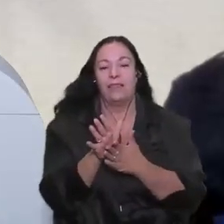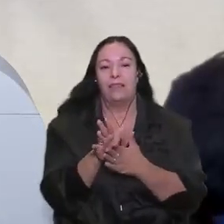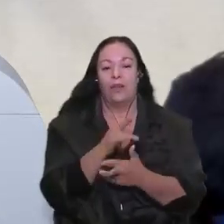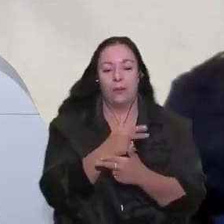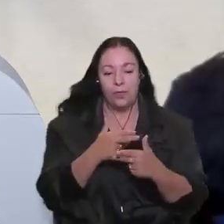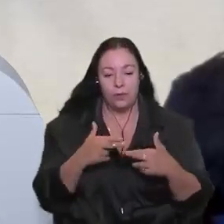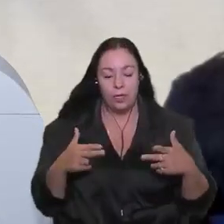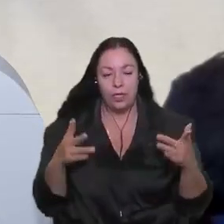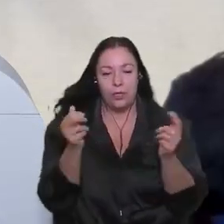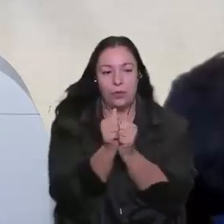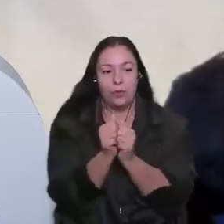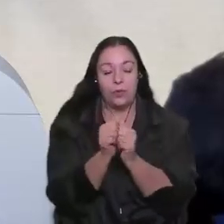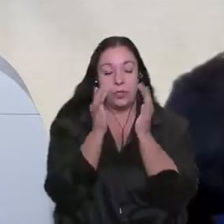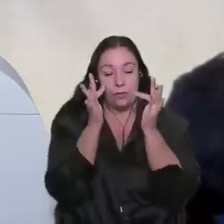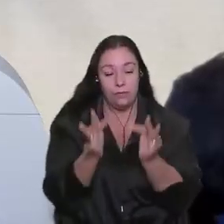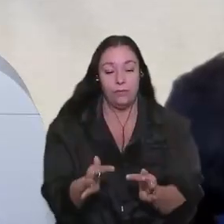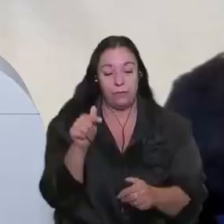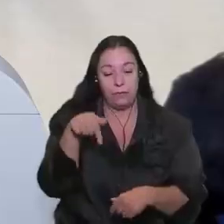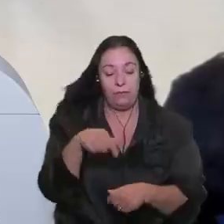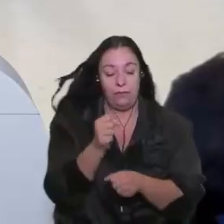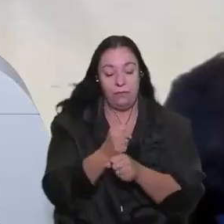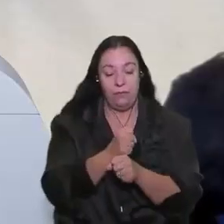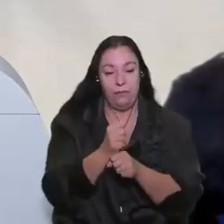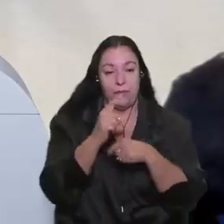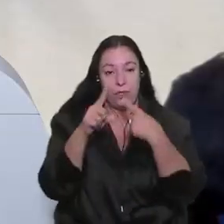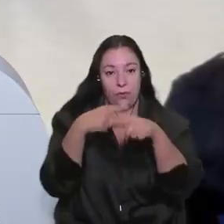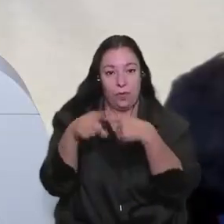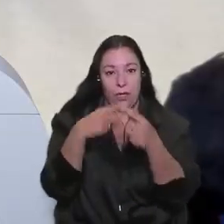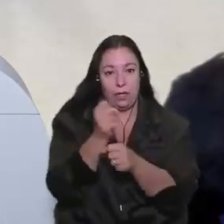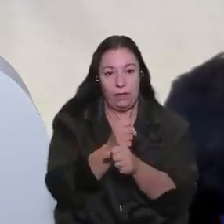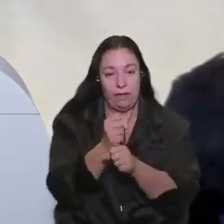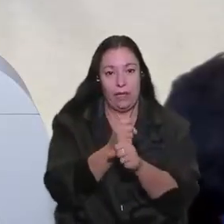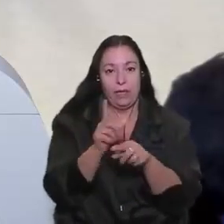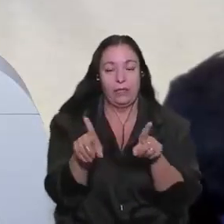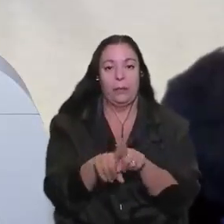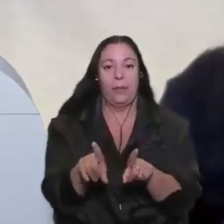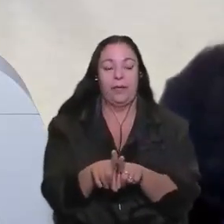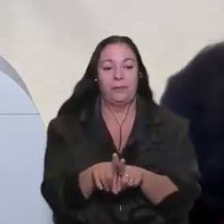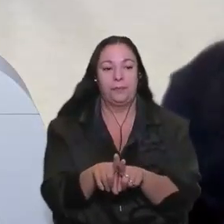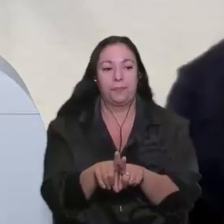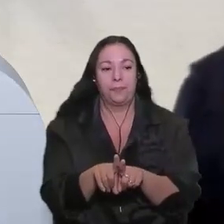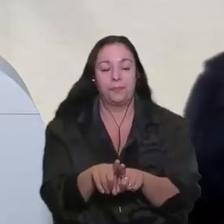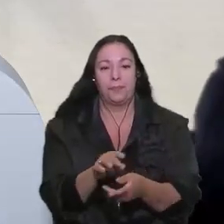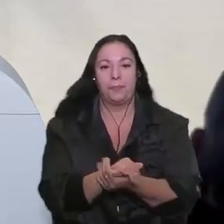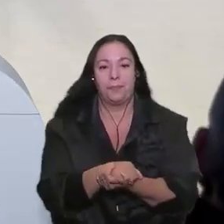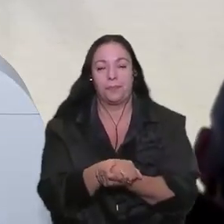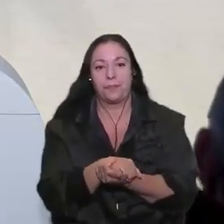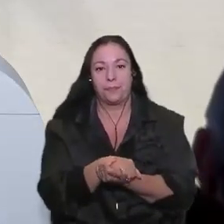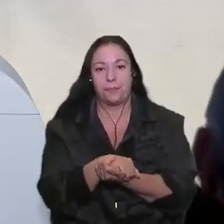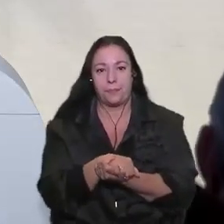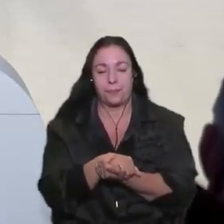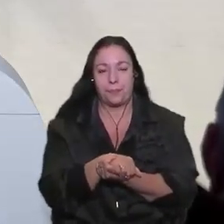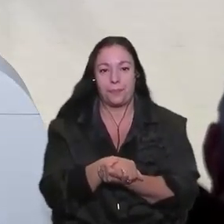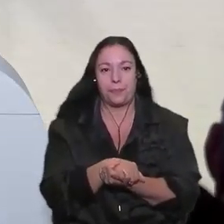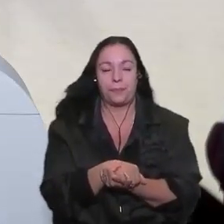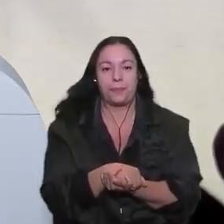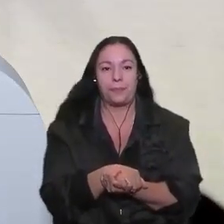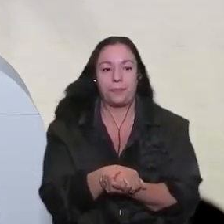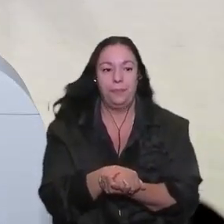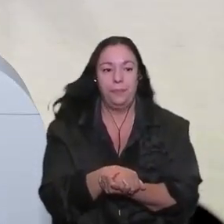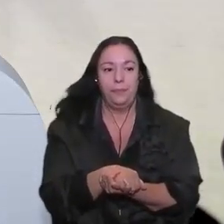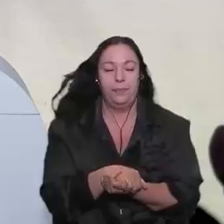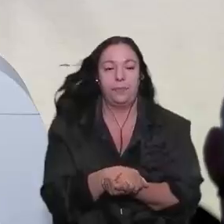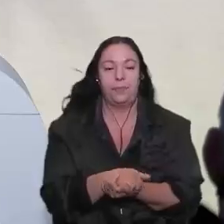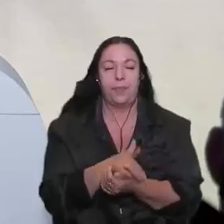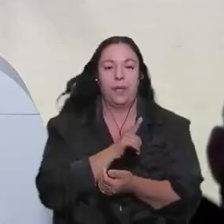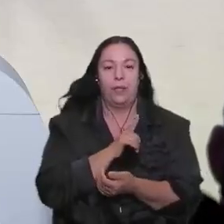coisas juntas aí no final desse ano e ano que vem. E uma das coisas que me atravessou muito nos últimos tempos, né, e